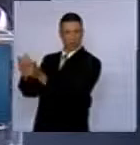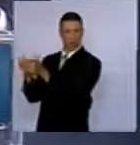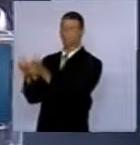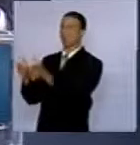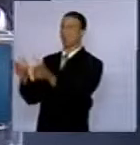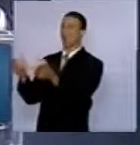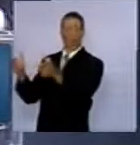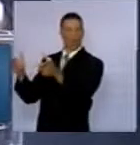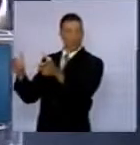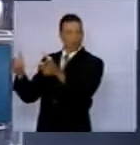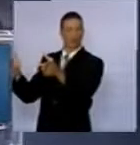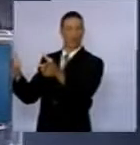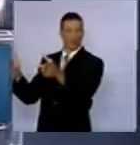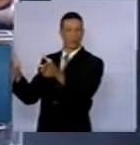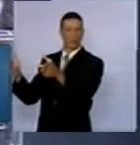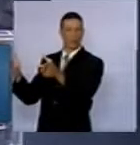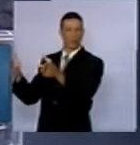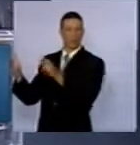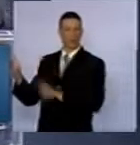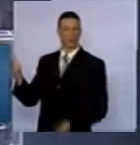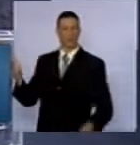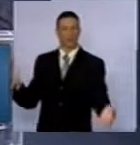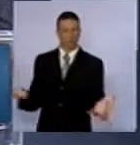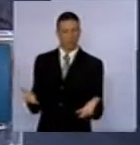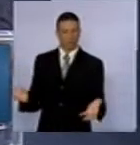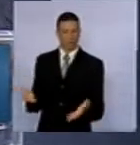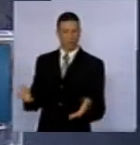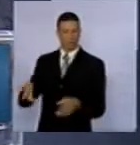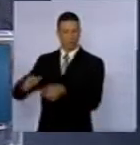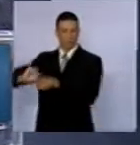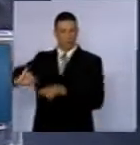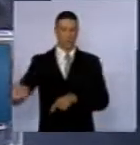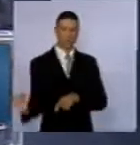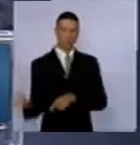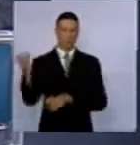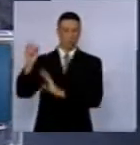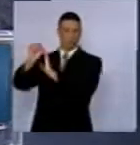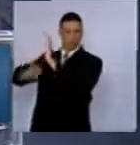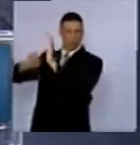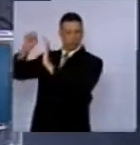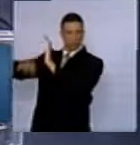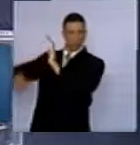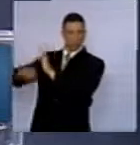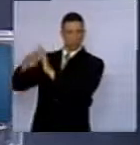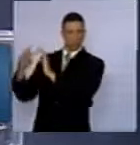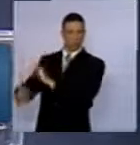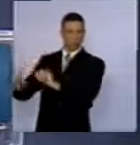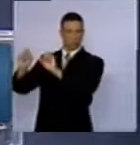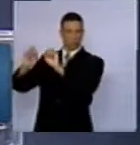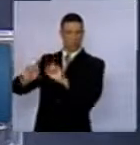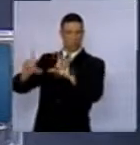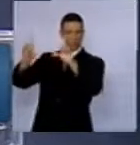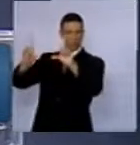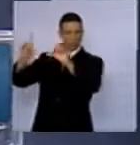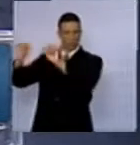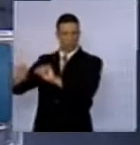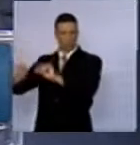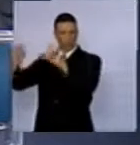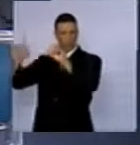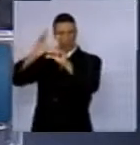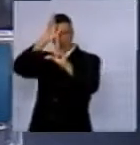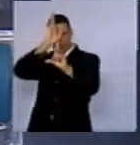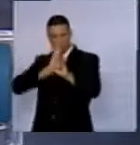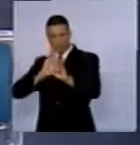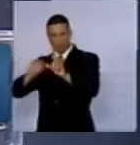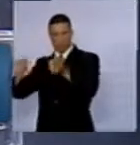aumentando. Hoje, essa possibilidade de você produzir conteúdo com mais janelas, sendo a primeira aberta, a segunda